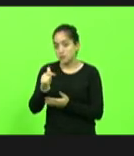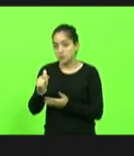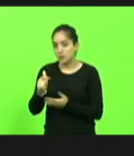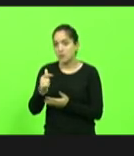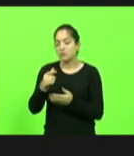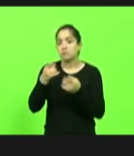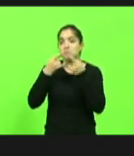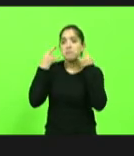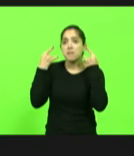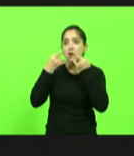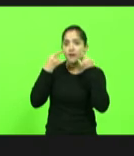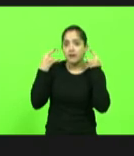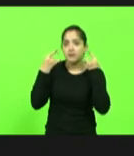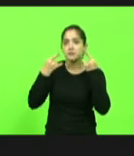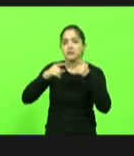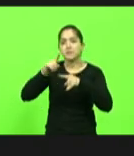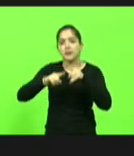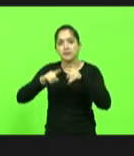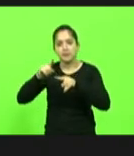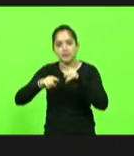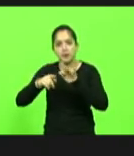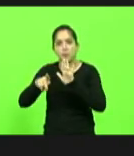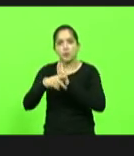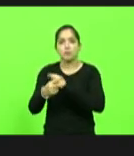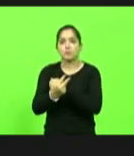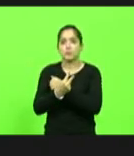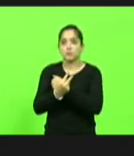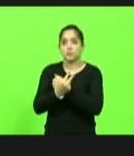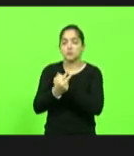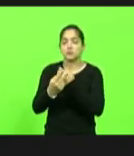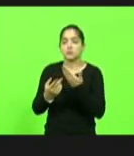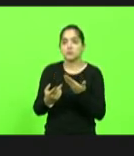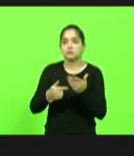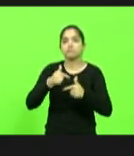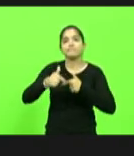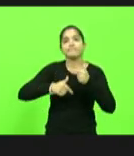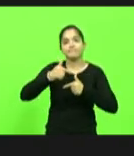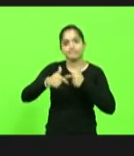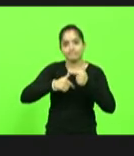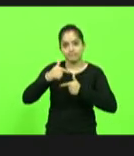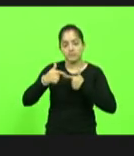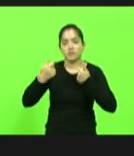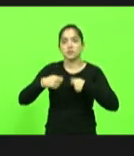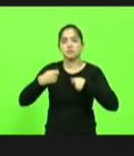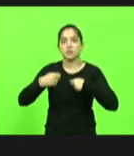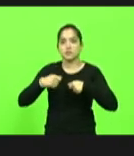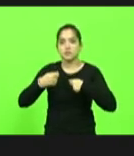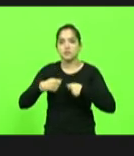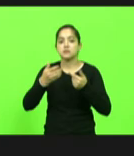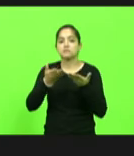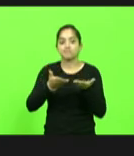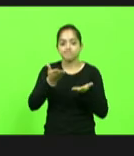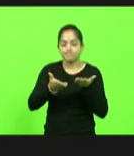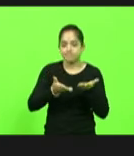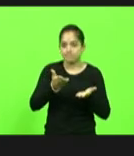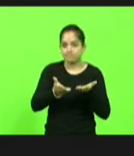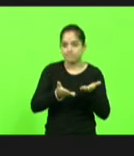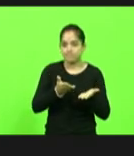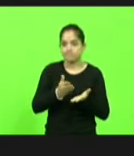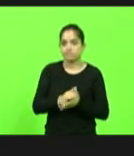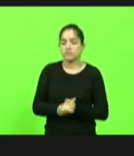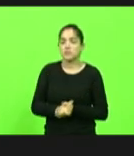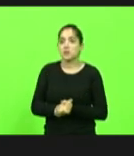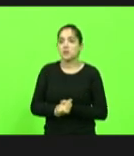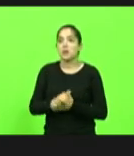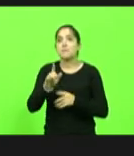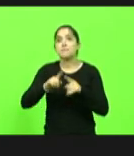máscaras para os usuários e trabalhadores que precisam ser atendidos, material